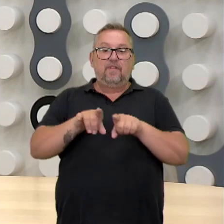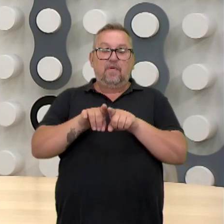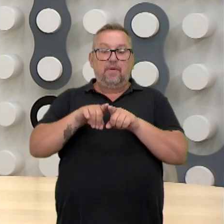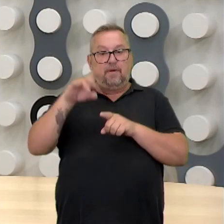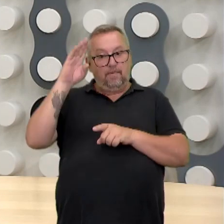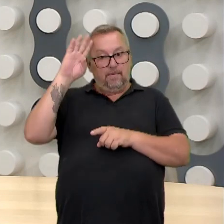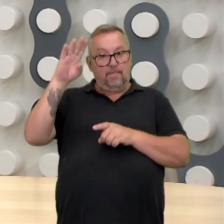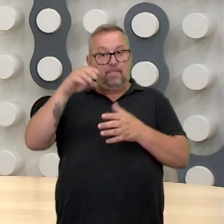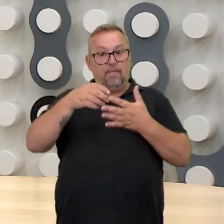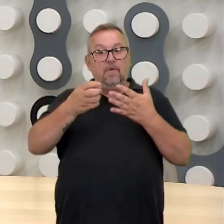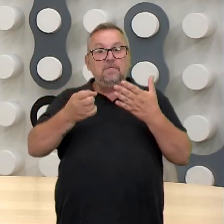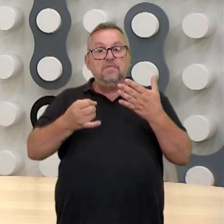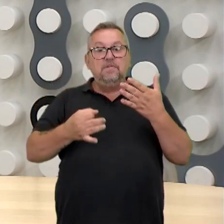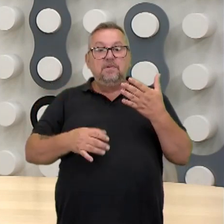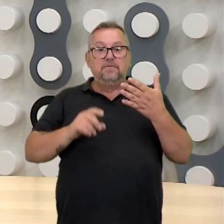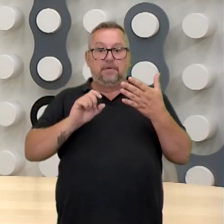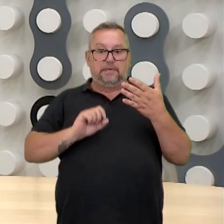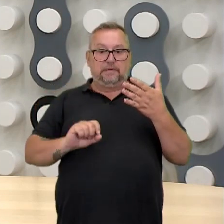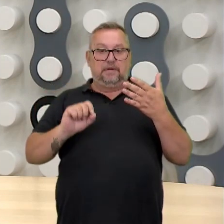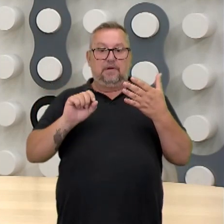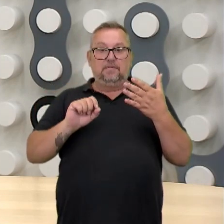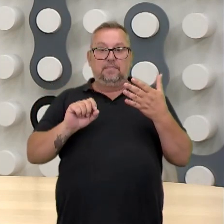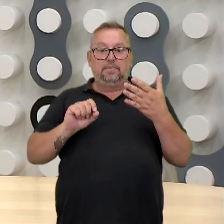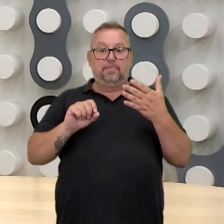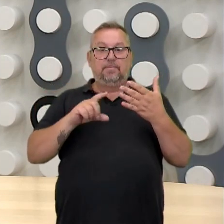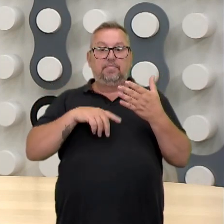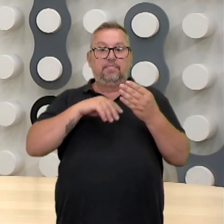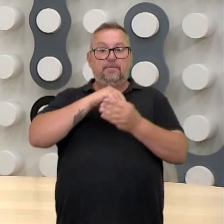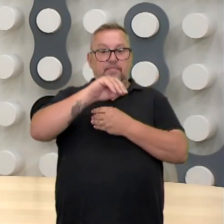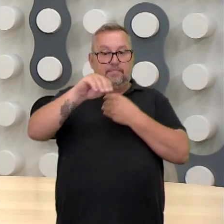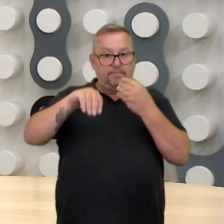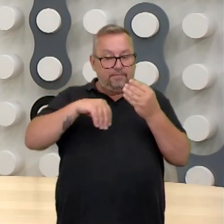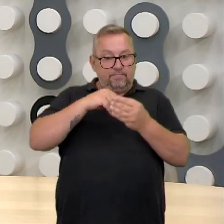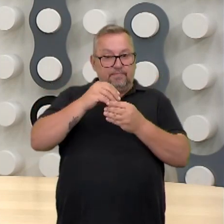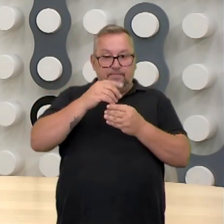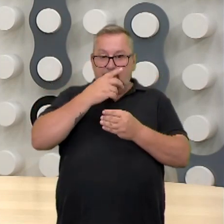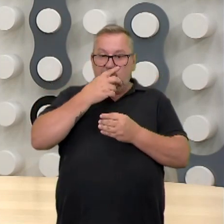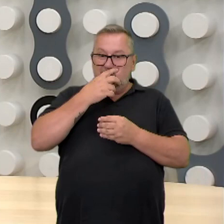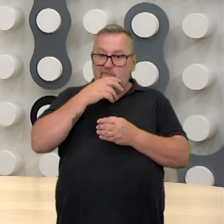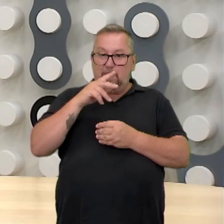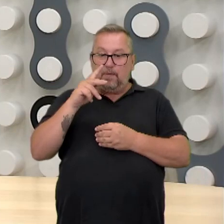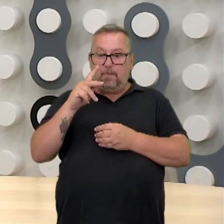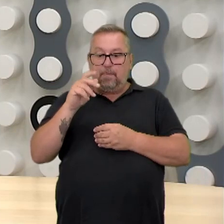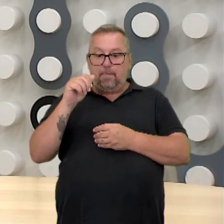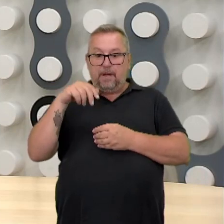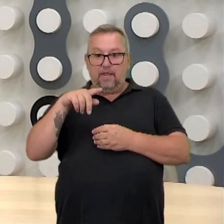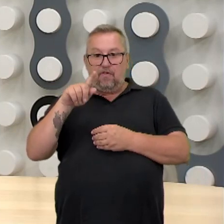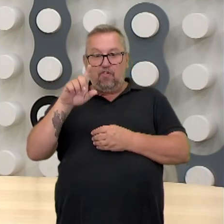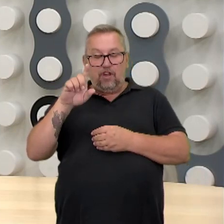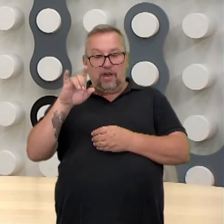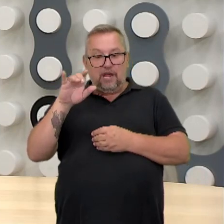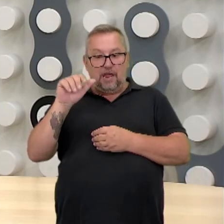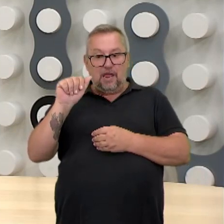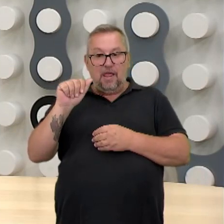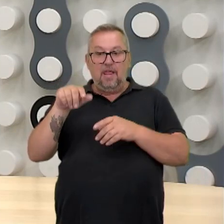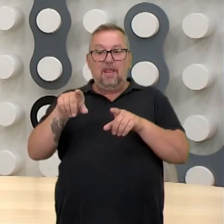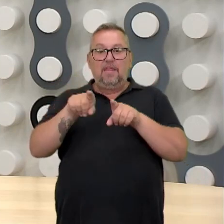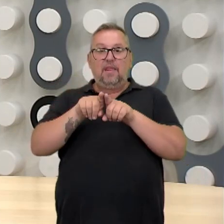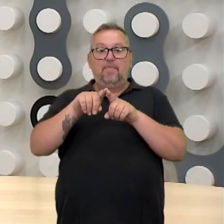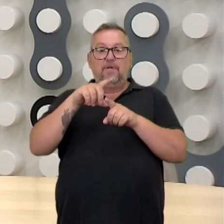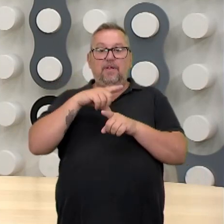principal característica aí do Mesozoico, além aí do movimento aí da separação da Pangeia, tem também a questão aí